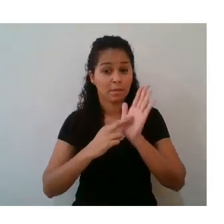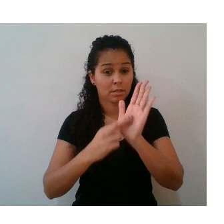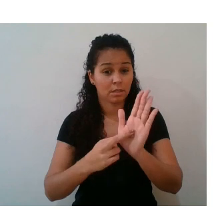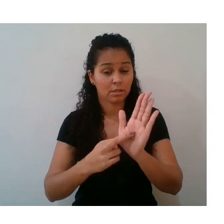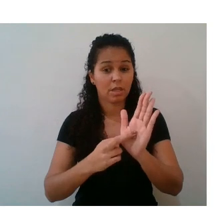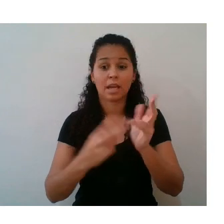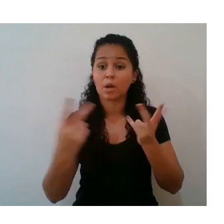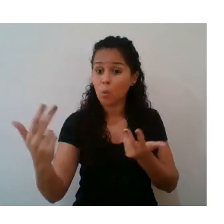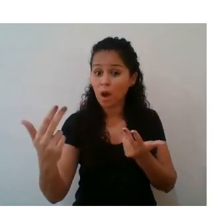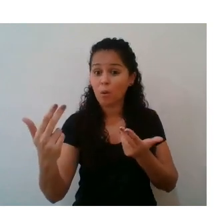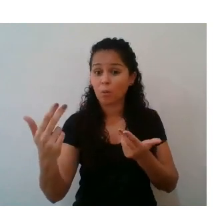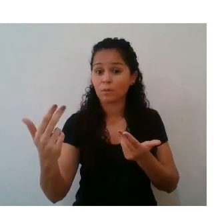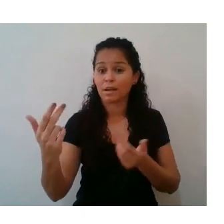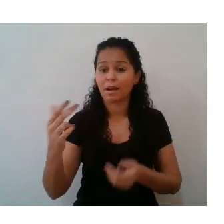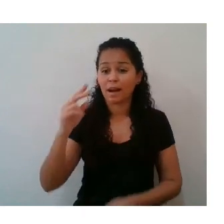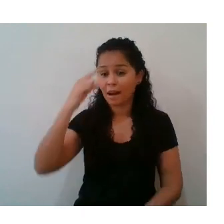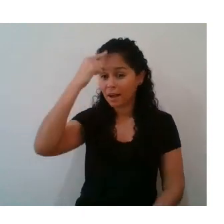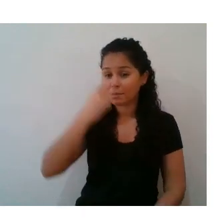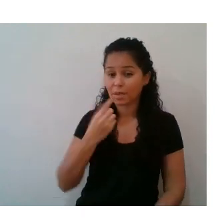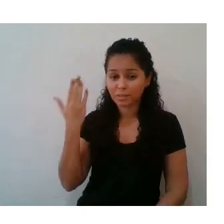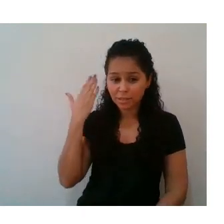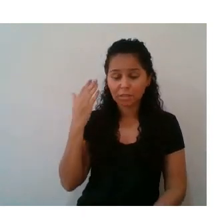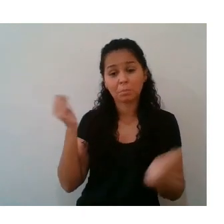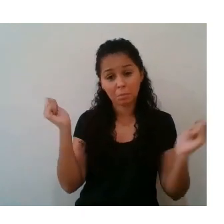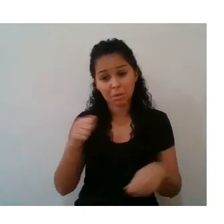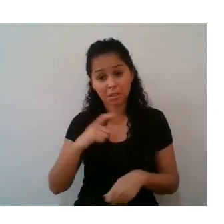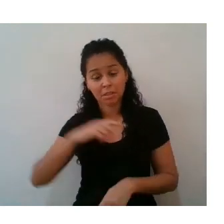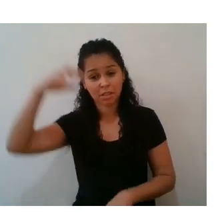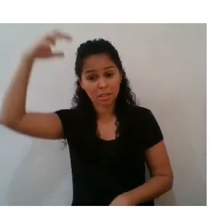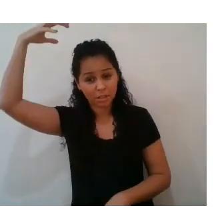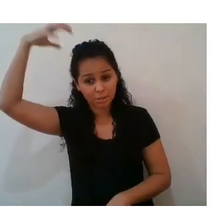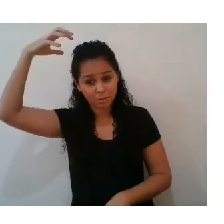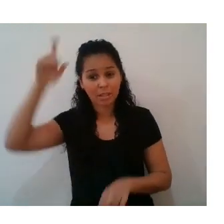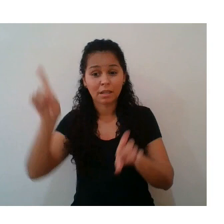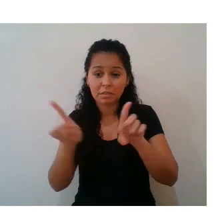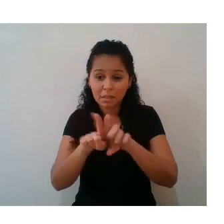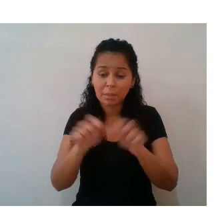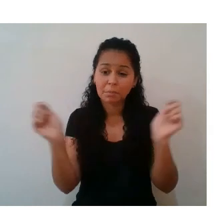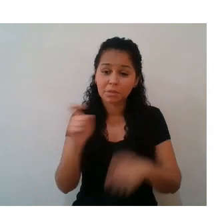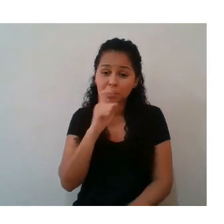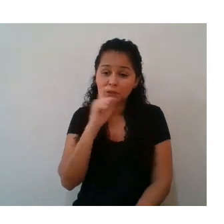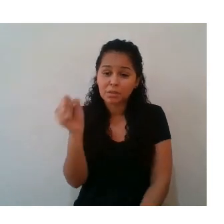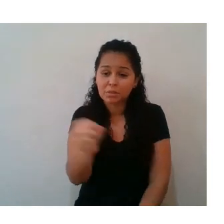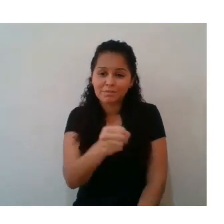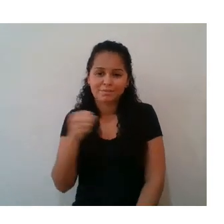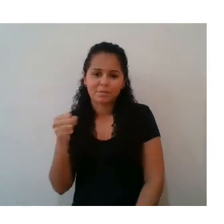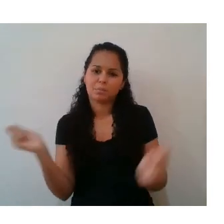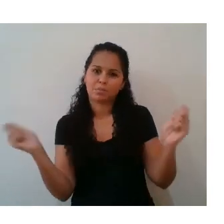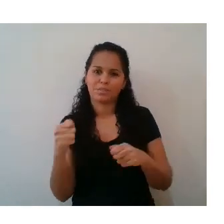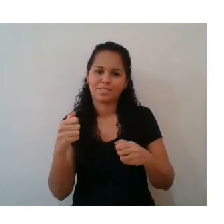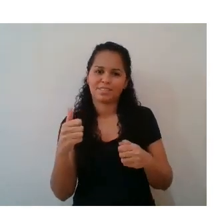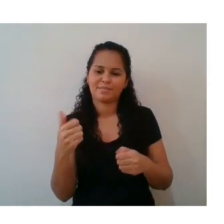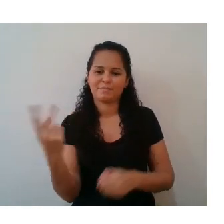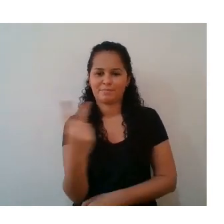muito, é uma outra forma de você representar isso aqui. Então, aqui poderíamos ter o chuveiro, e aqui poderíamos ter a geladeira. Sim, poderia